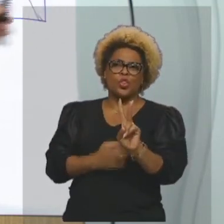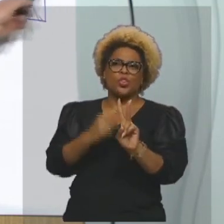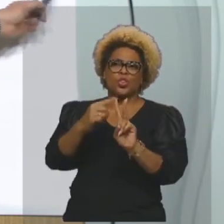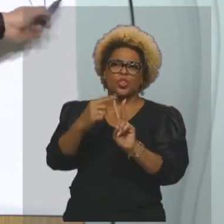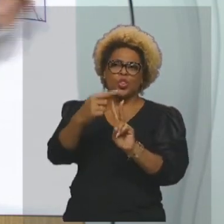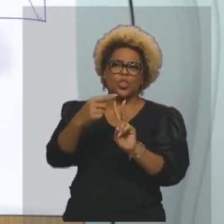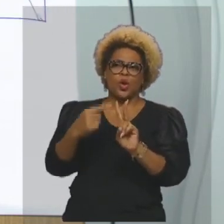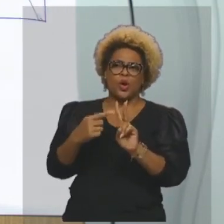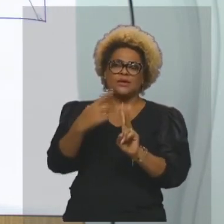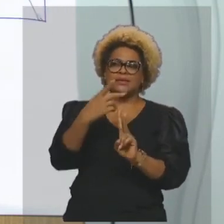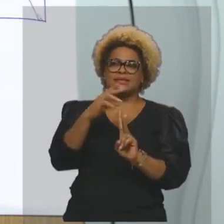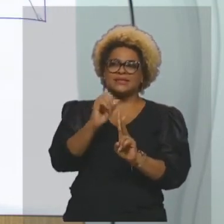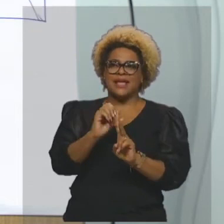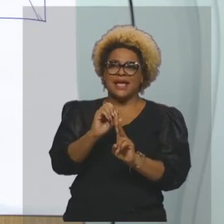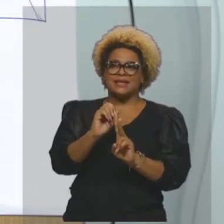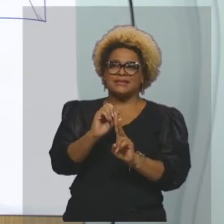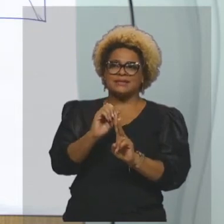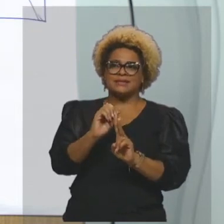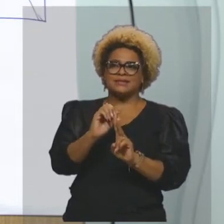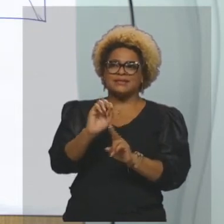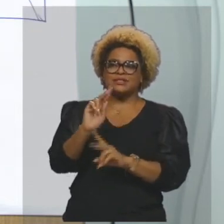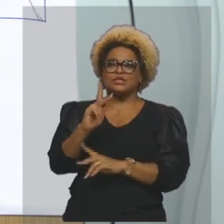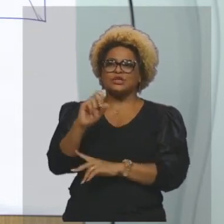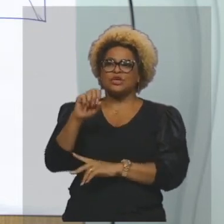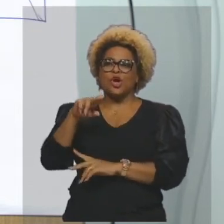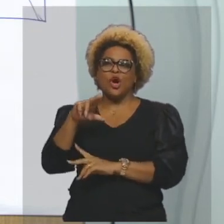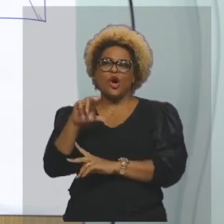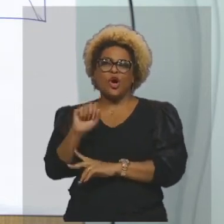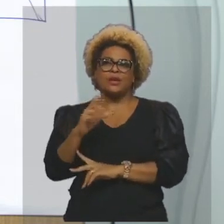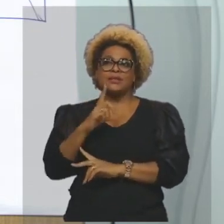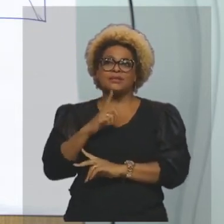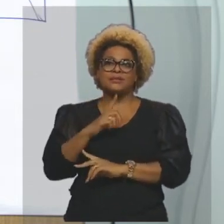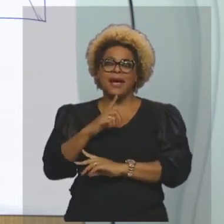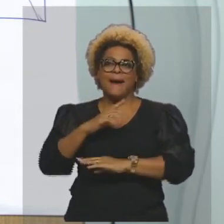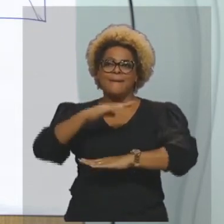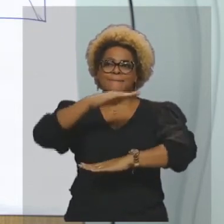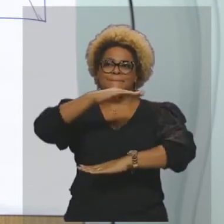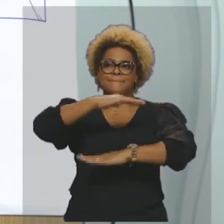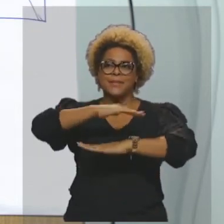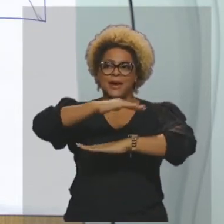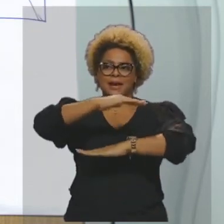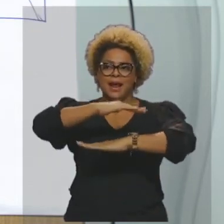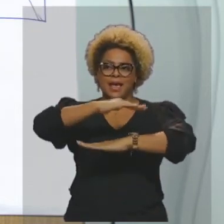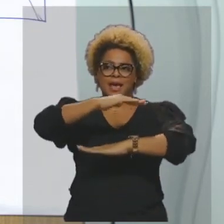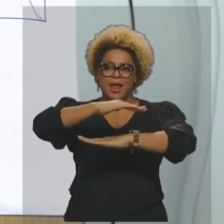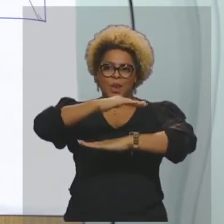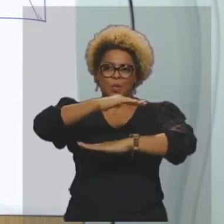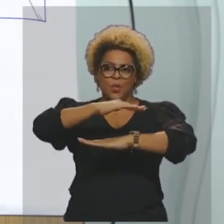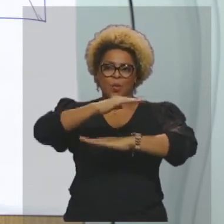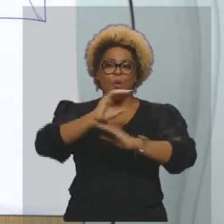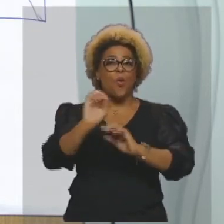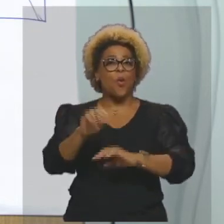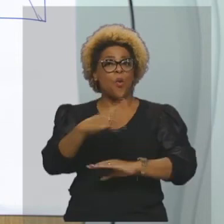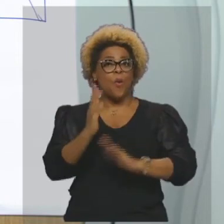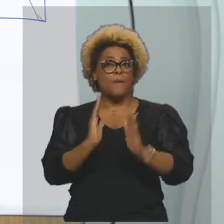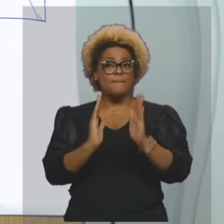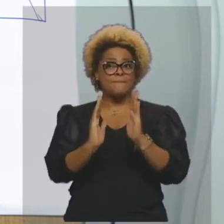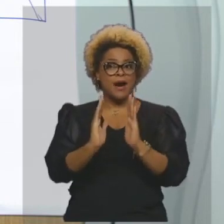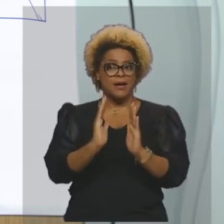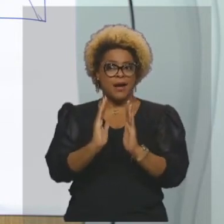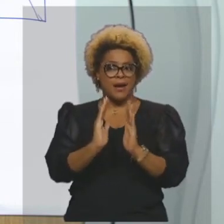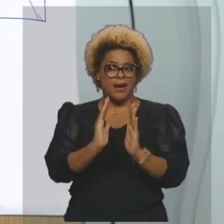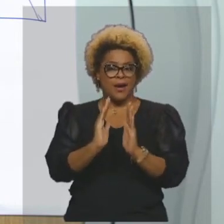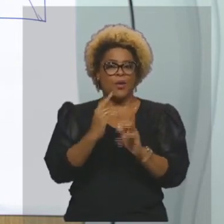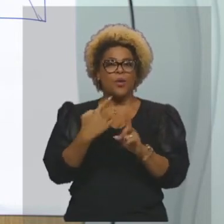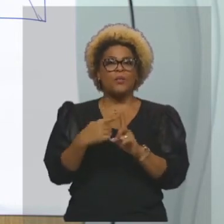aqui, ó, do meu lado direito, eles estão em paralelo. Lembra que quando eu falo resistências em paralelo, é porque houve divisão de corrente, não porque